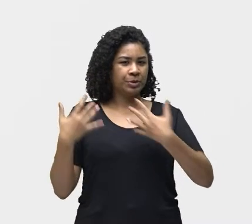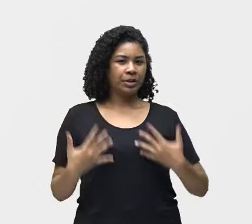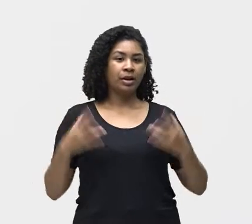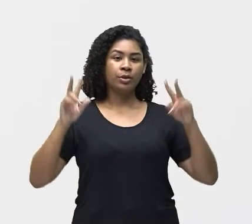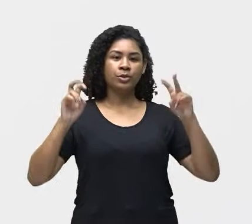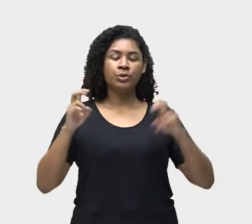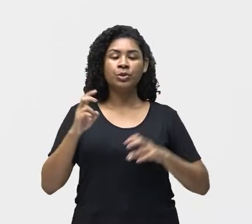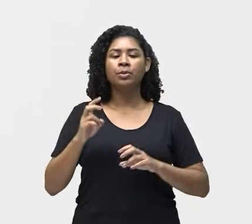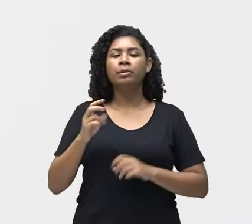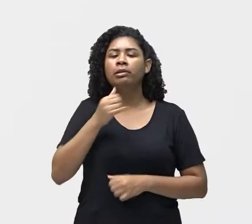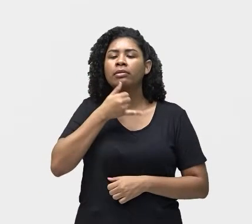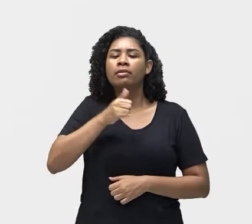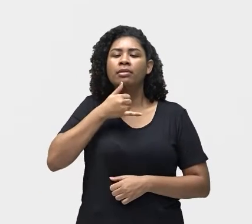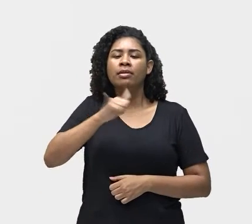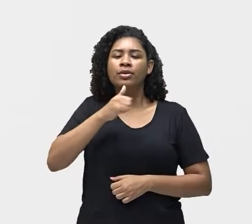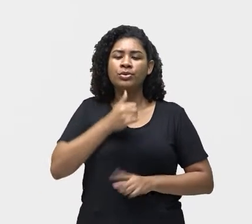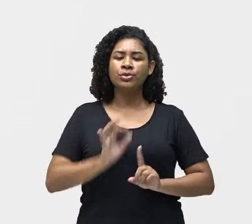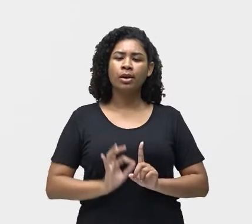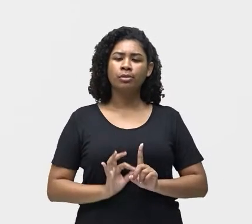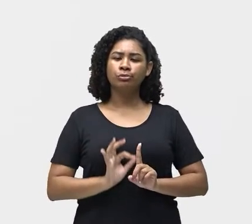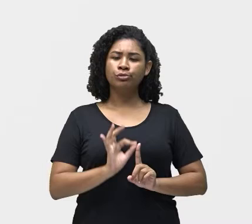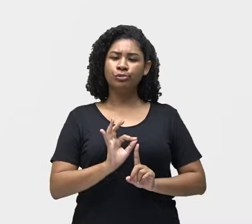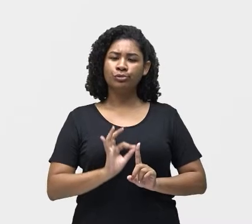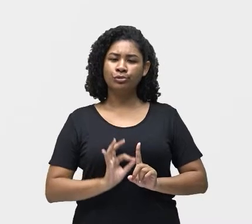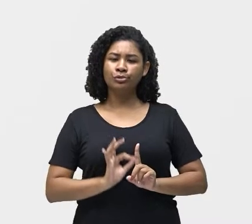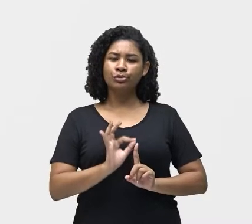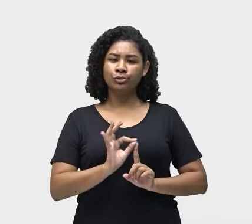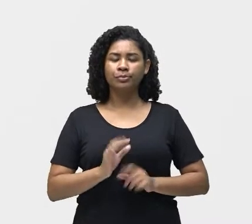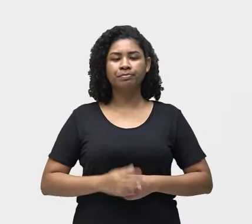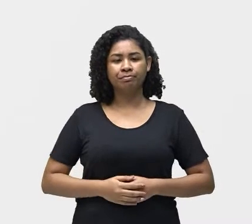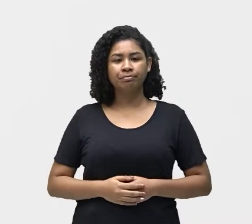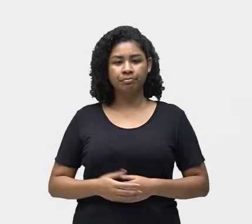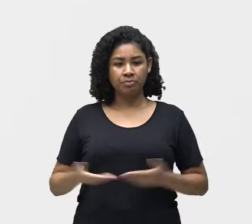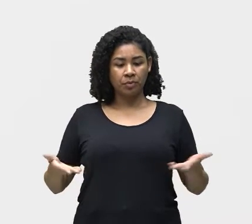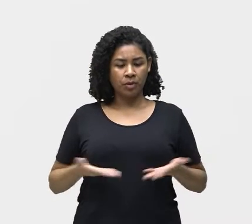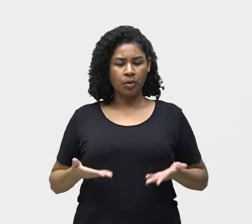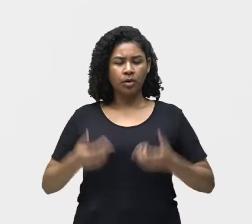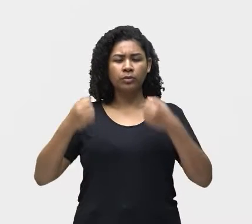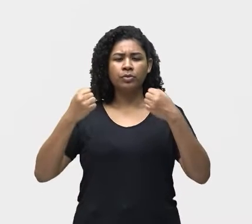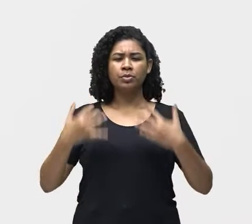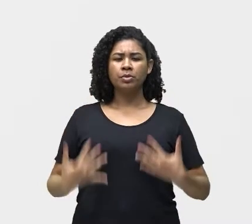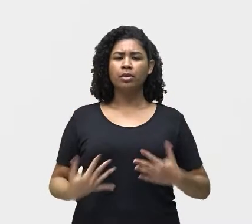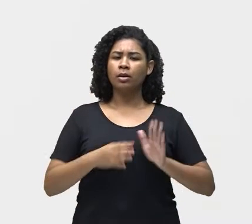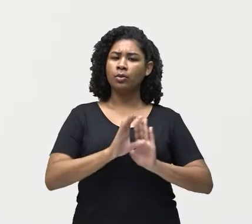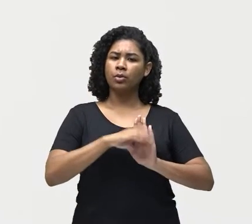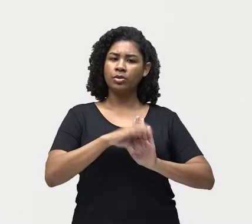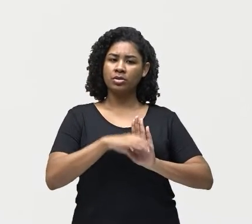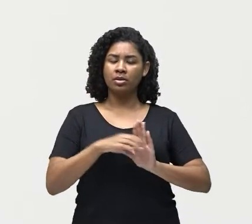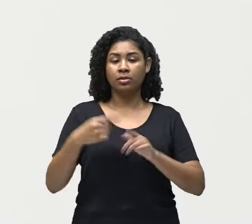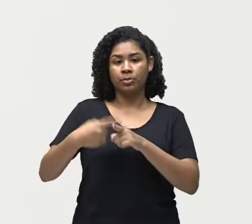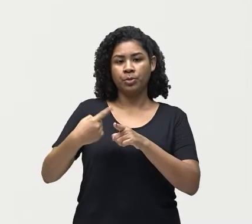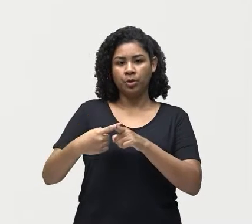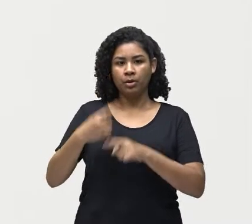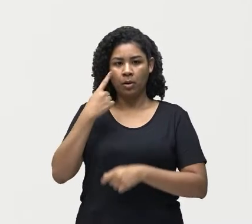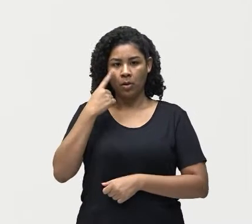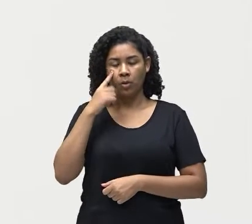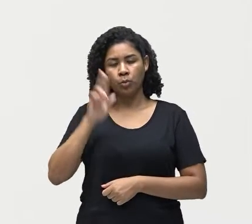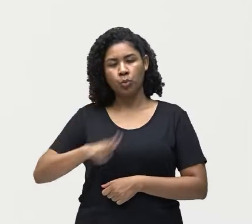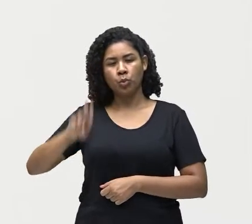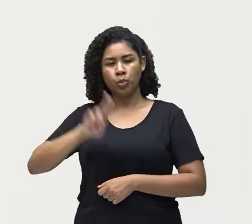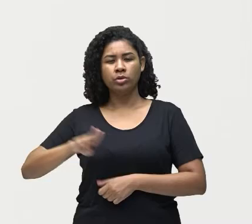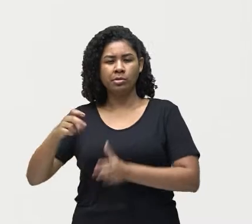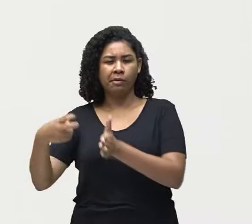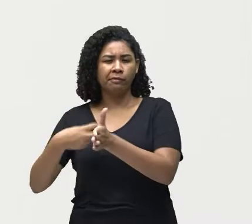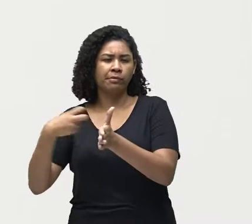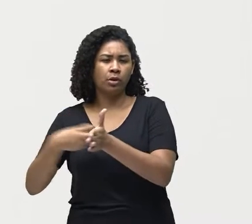energia térmica, né? Vamos trazer alguns conceitos para vocês, porque a utilização de combustíveis está relacionado